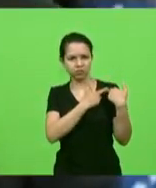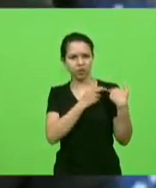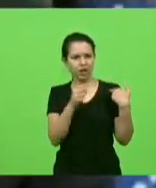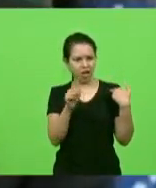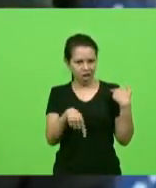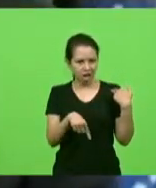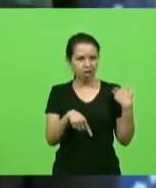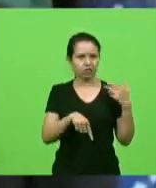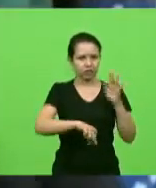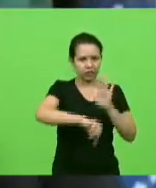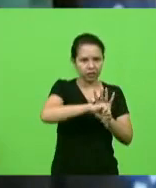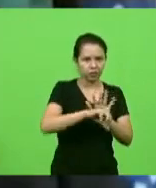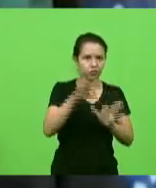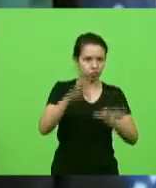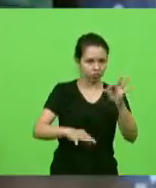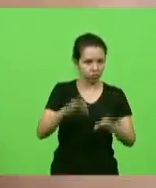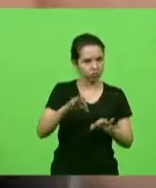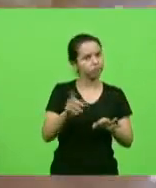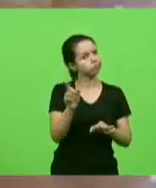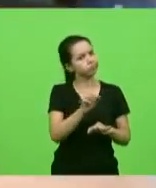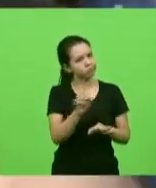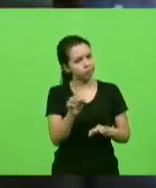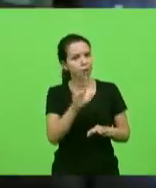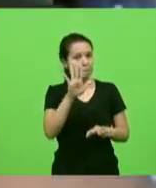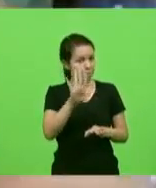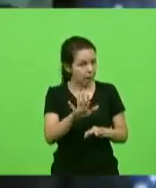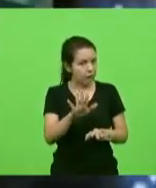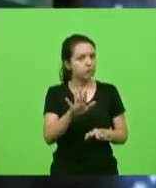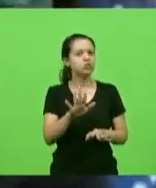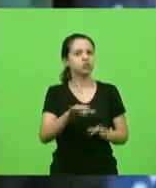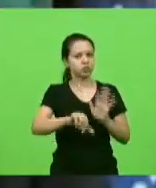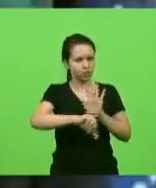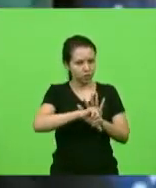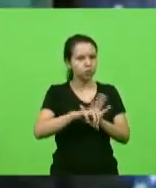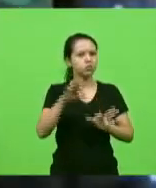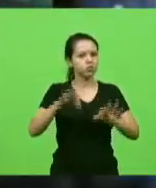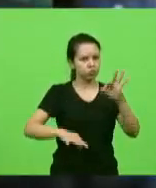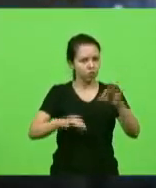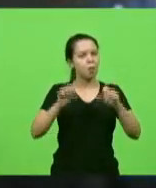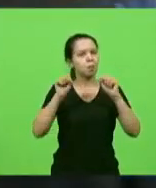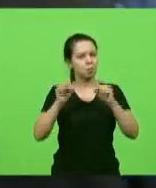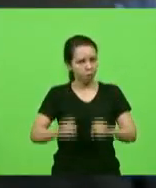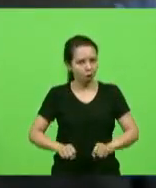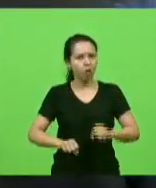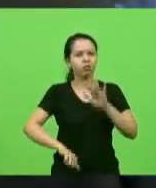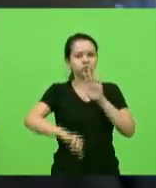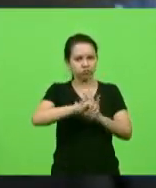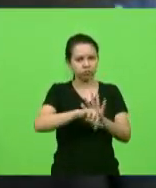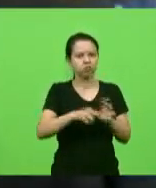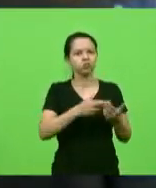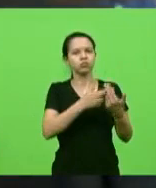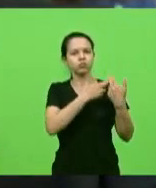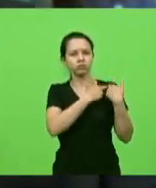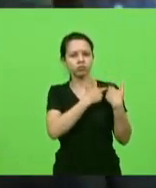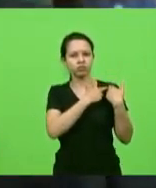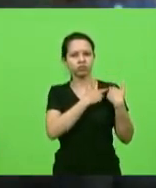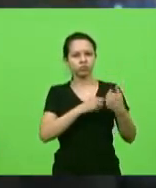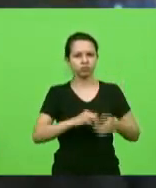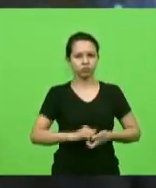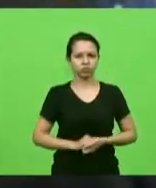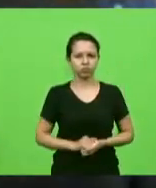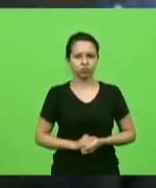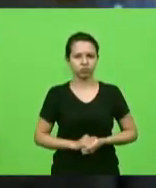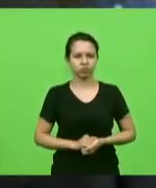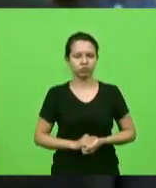se configura um Thriller jurídico mas não teve jurídico pode se configurar em um crime de responsabilidade a eu